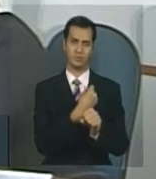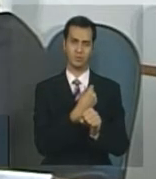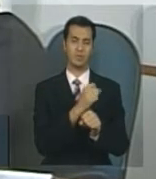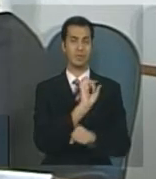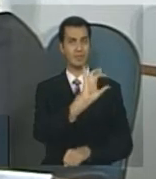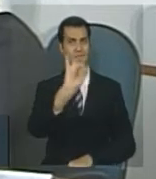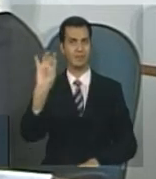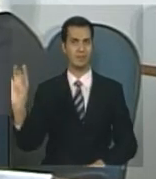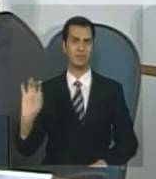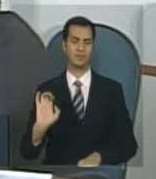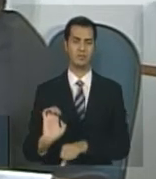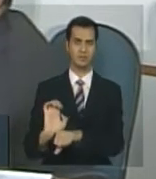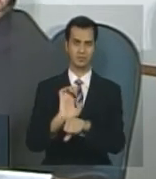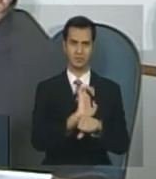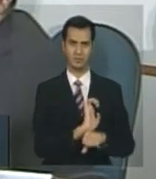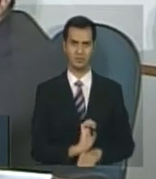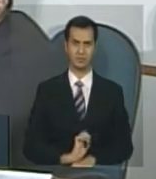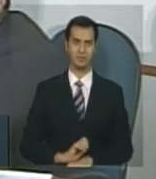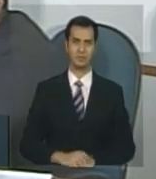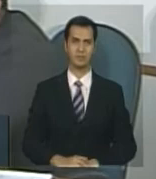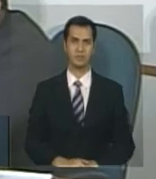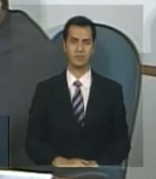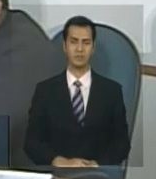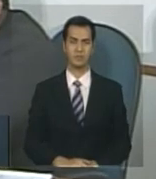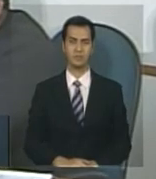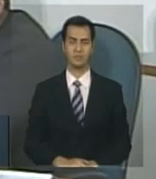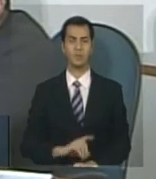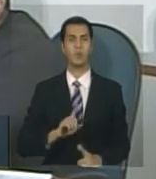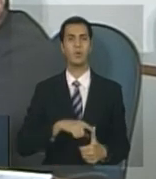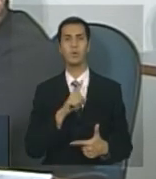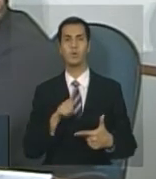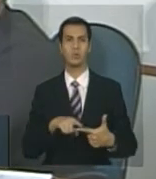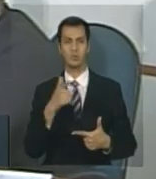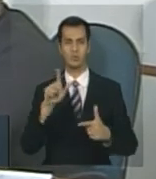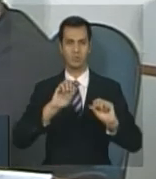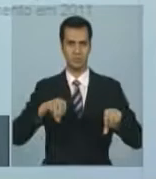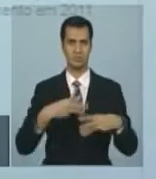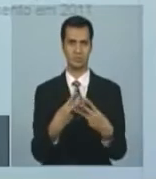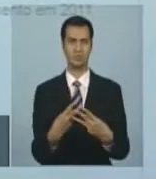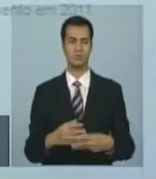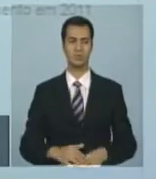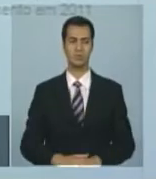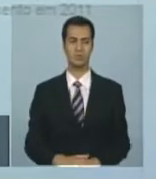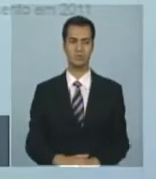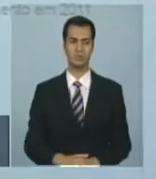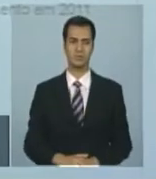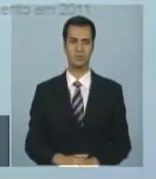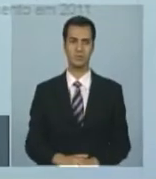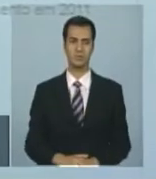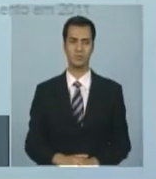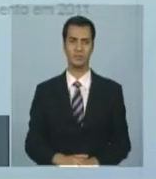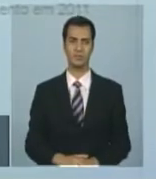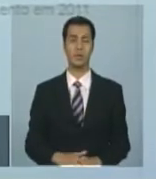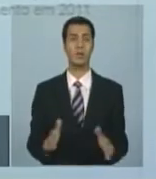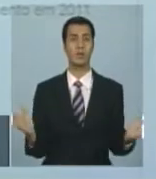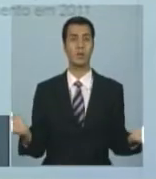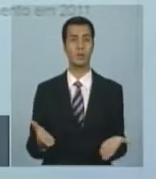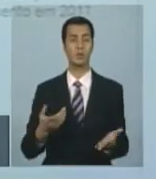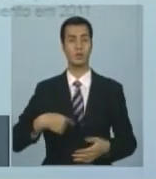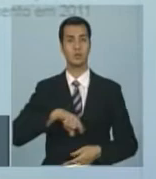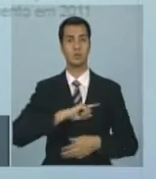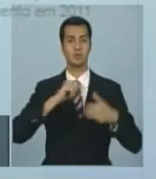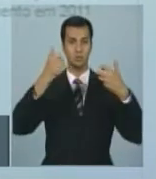respectivos estados da federação. A próxima. E aqui agora vamos falar das